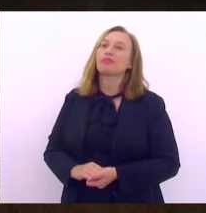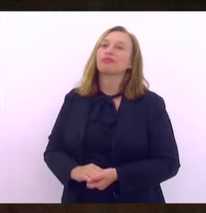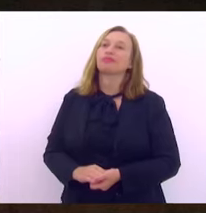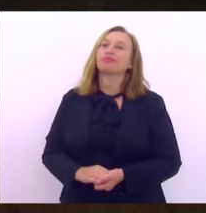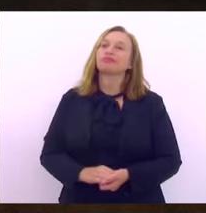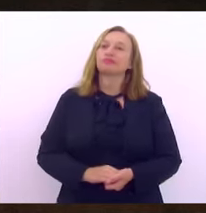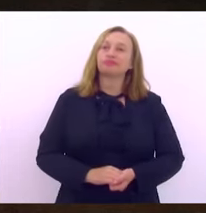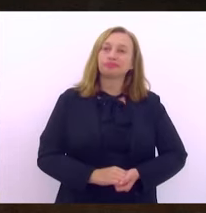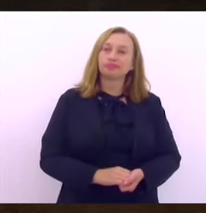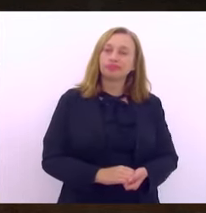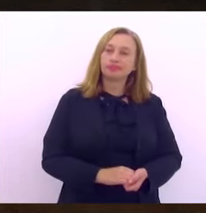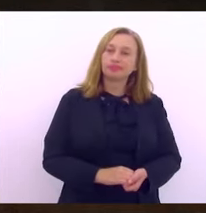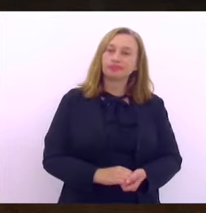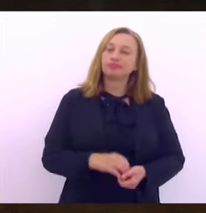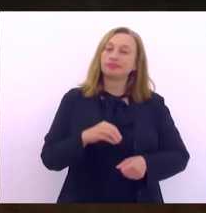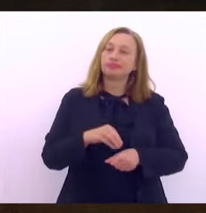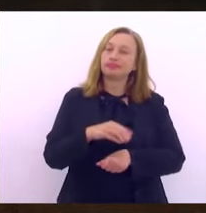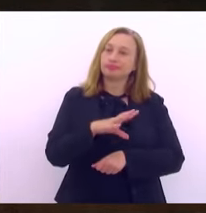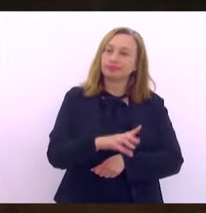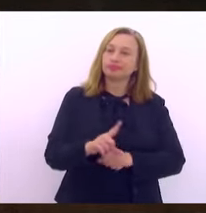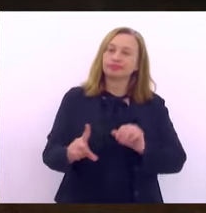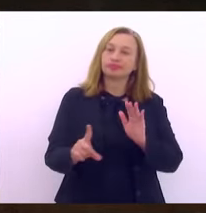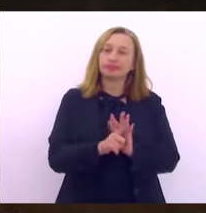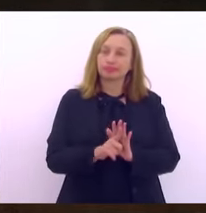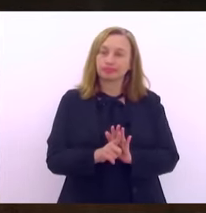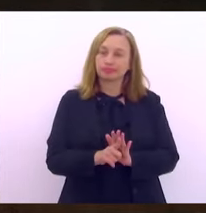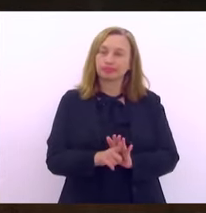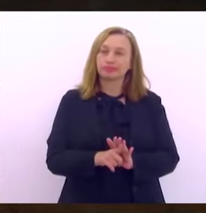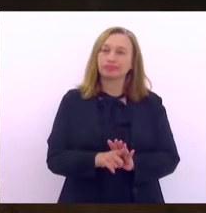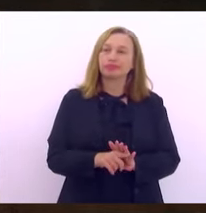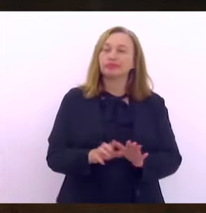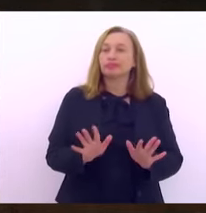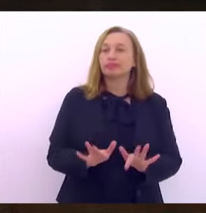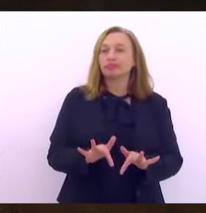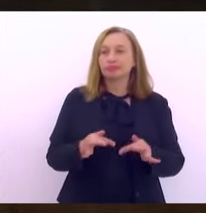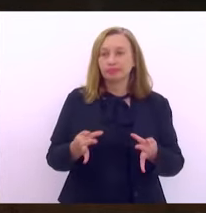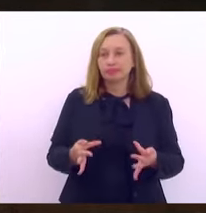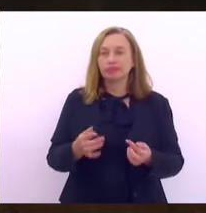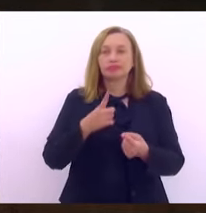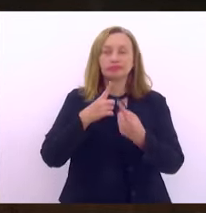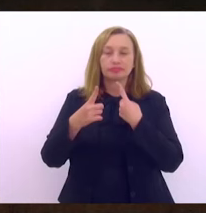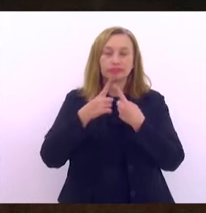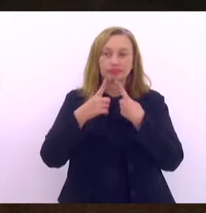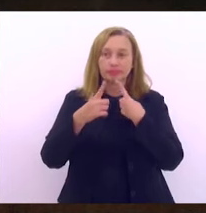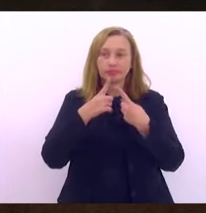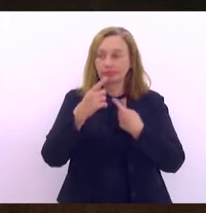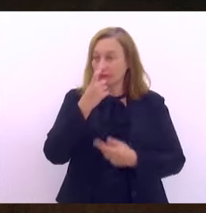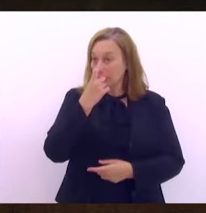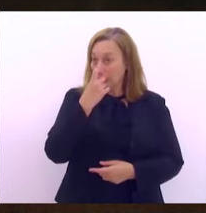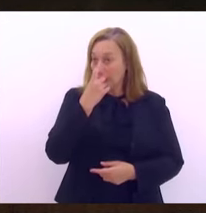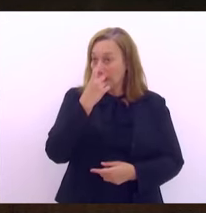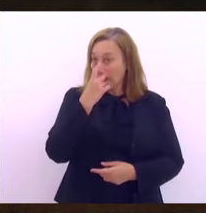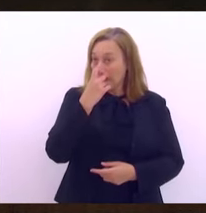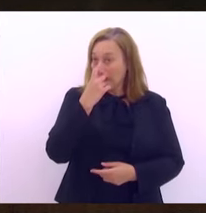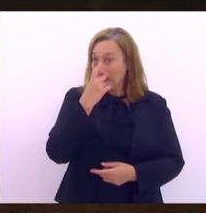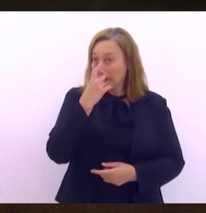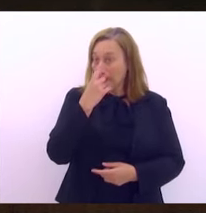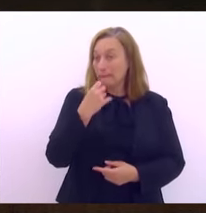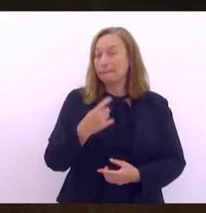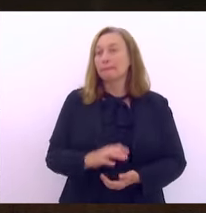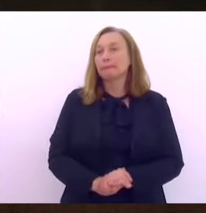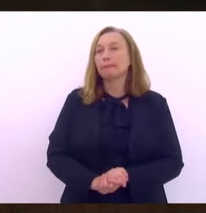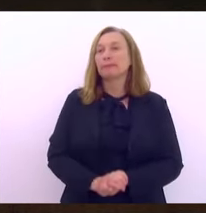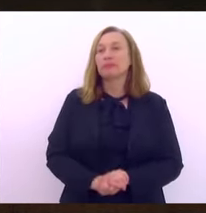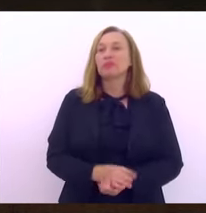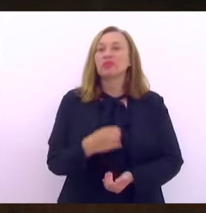a nossa indicação legislativa, mesmo que simples, aí para o debate, porque para